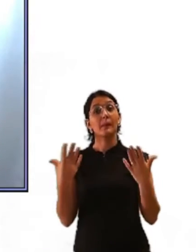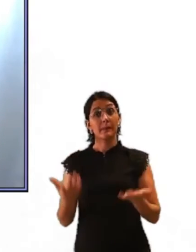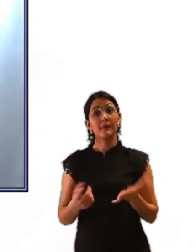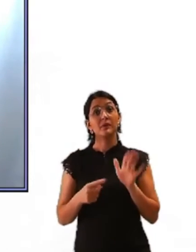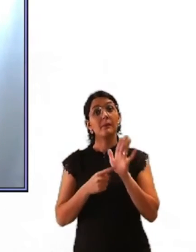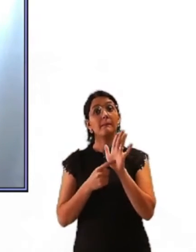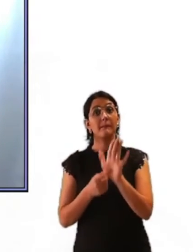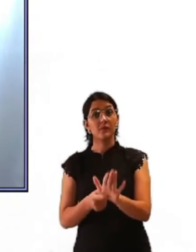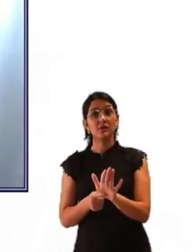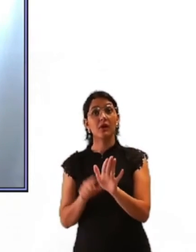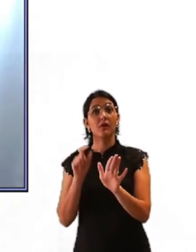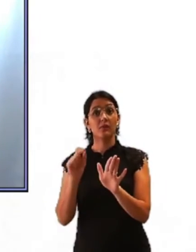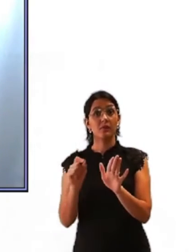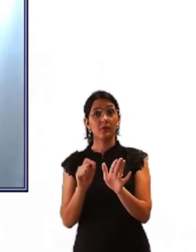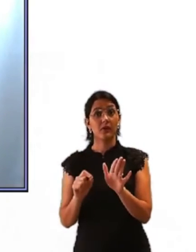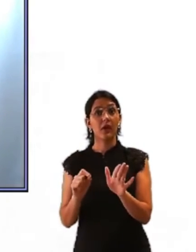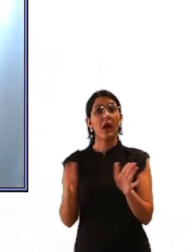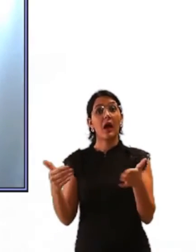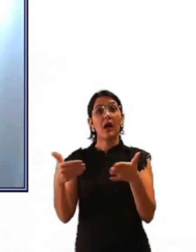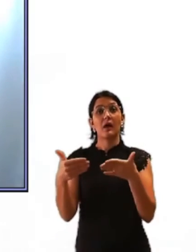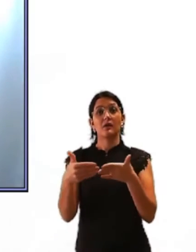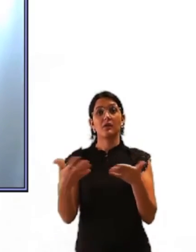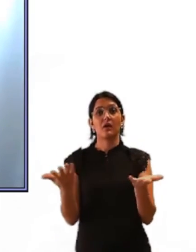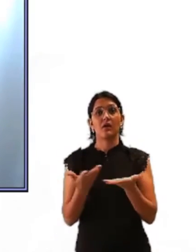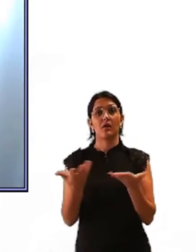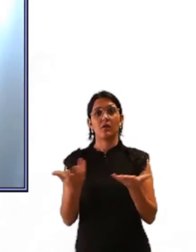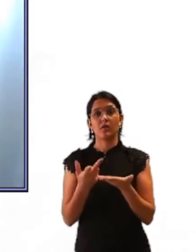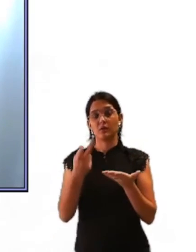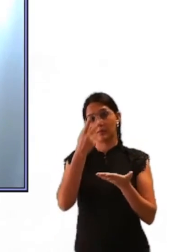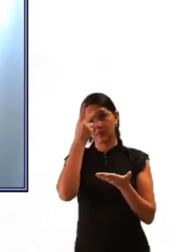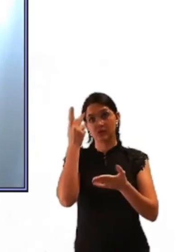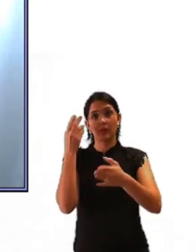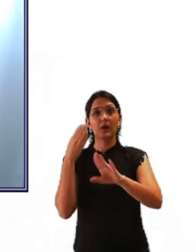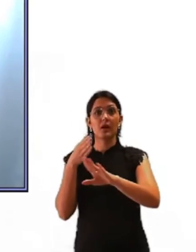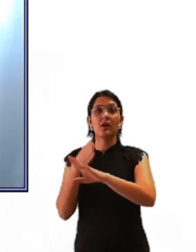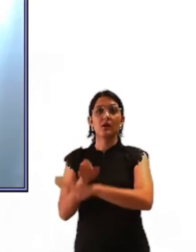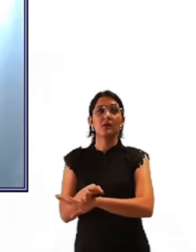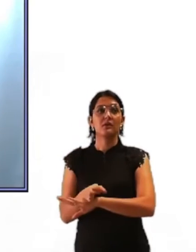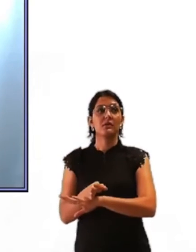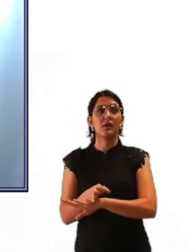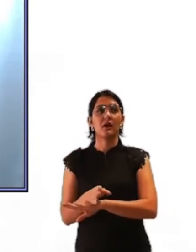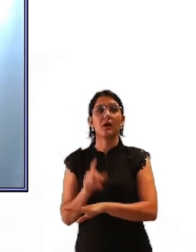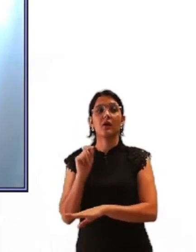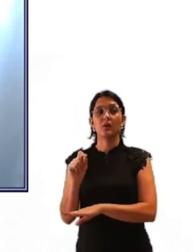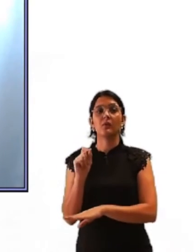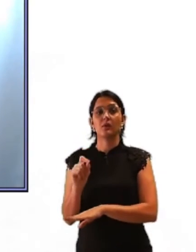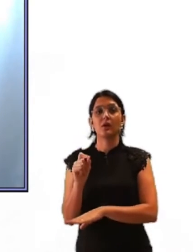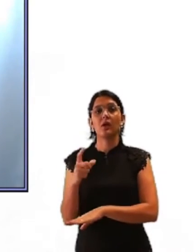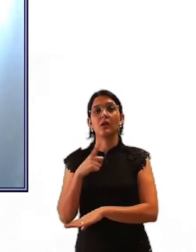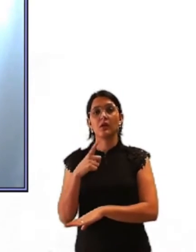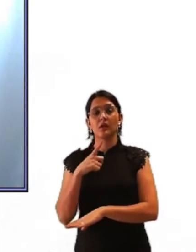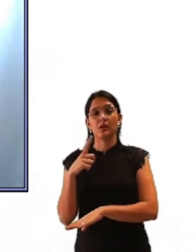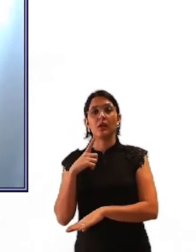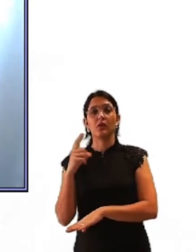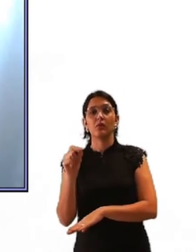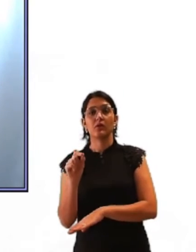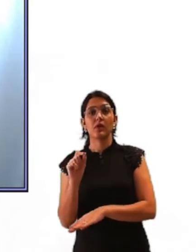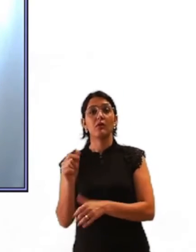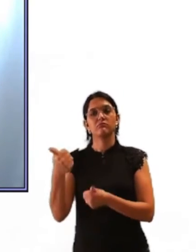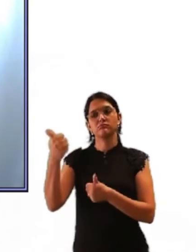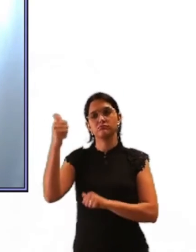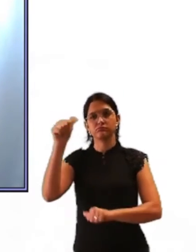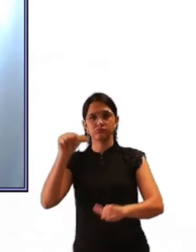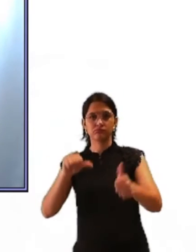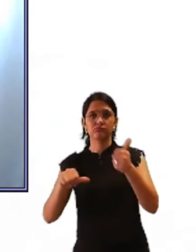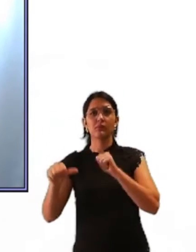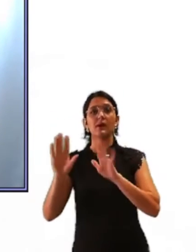formação humanística, mas até agora no próprio ingresso já vai ter uma, nessa formação humanística do magistrado, já